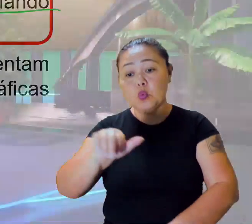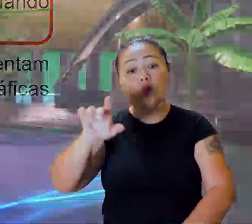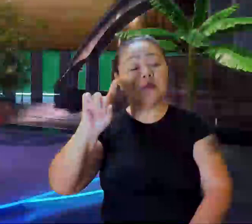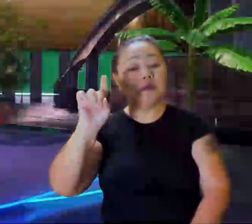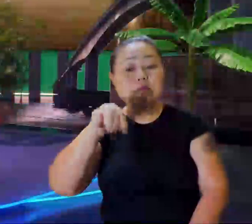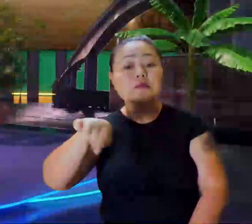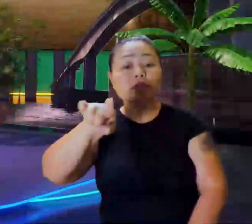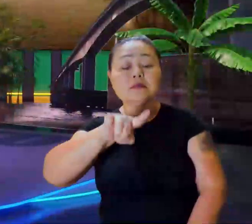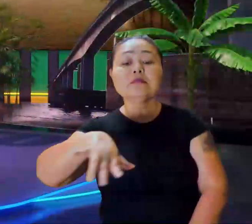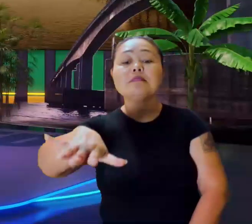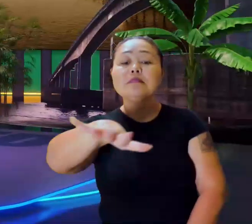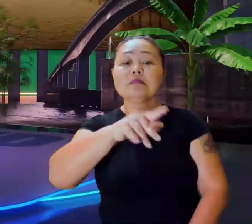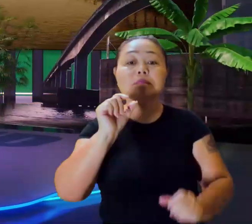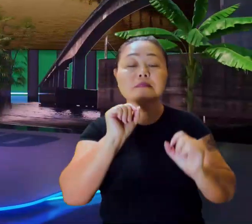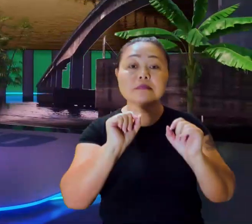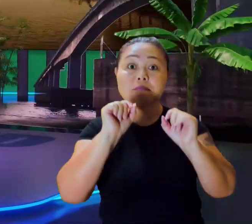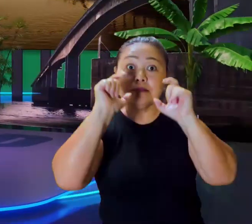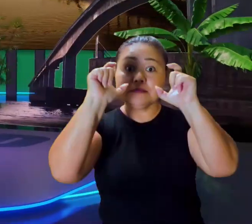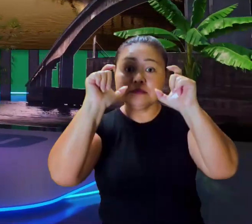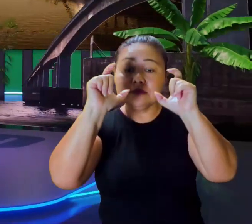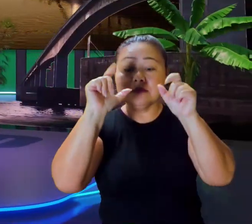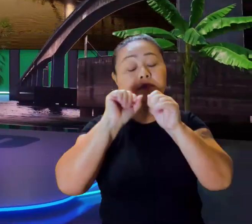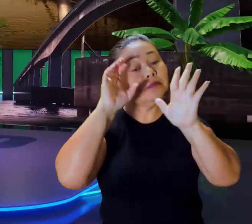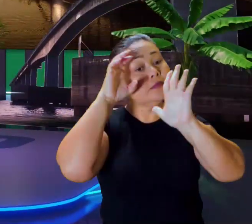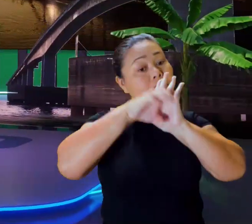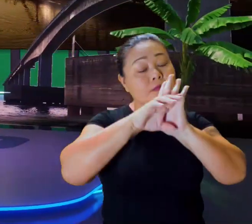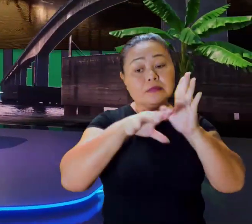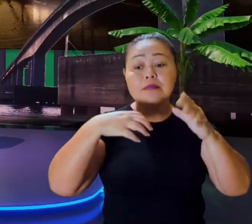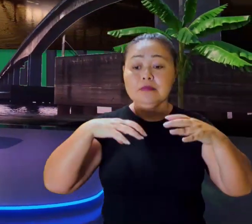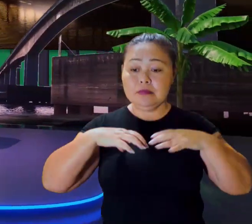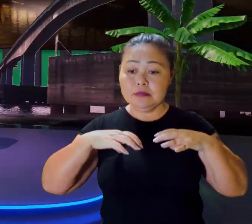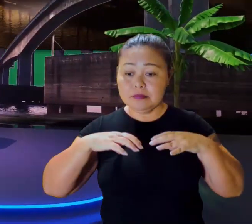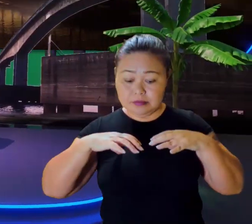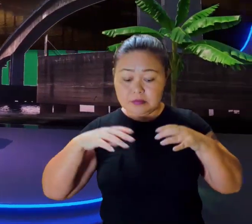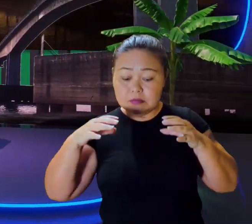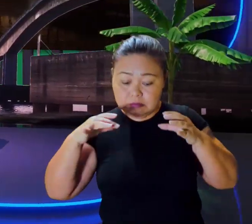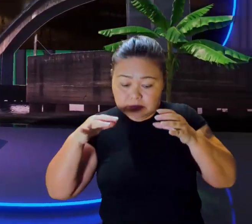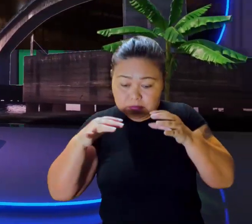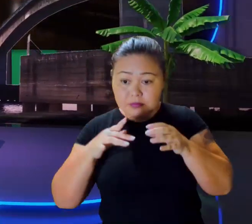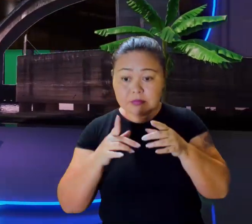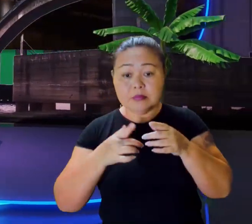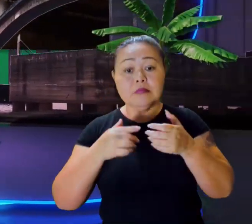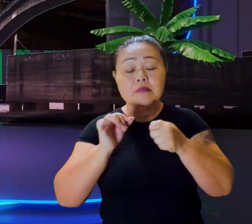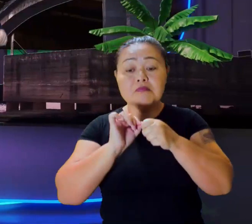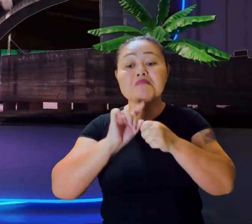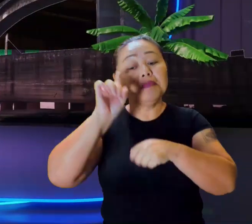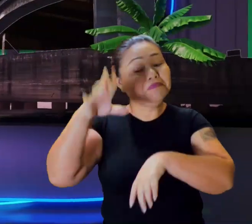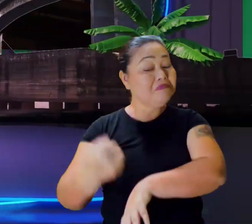eu tenho certeza que a galera ficou ligada lá no conceito de desmetropolização